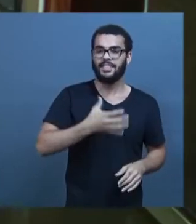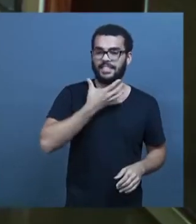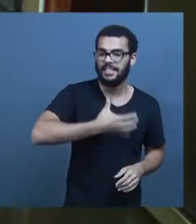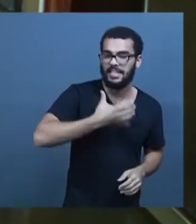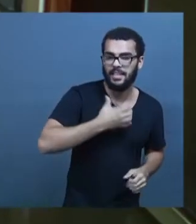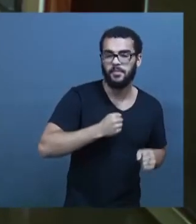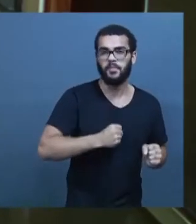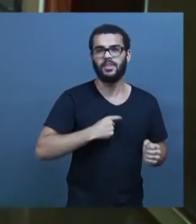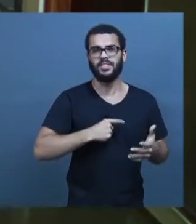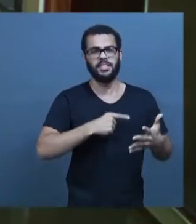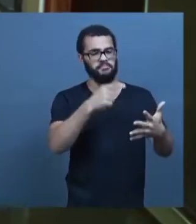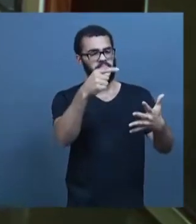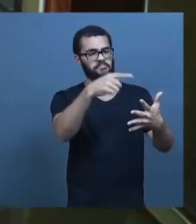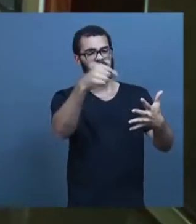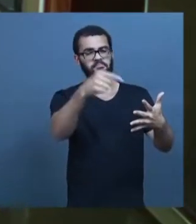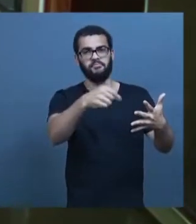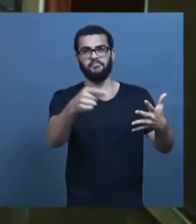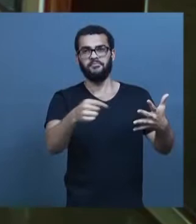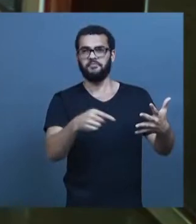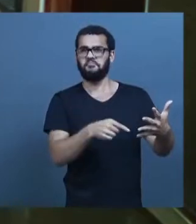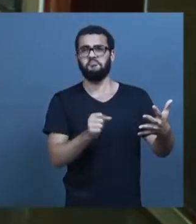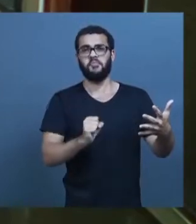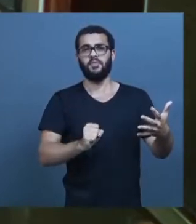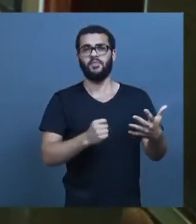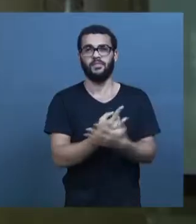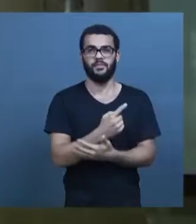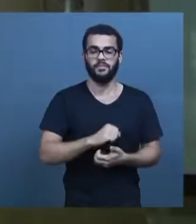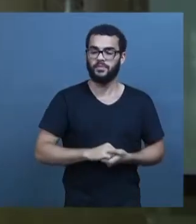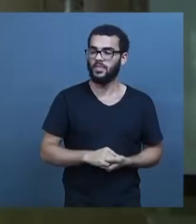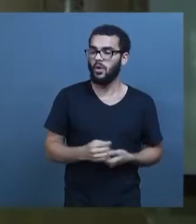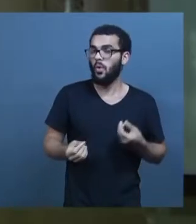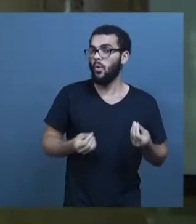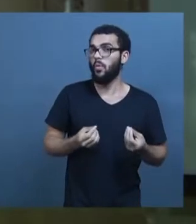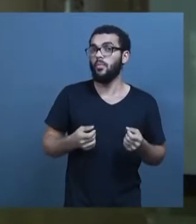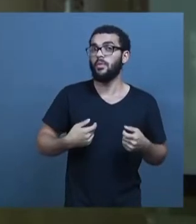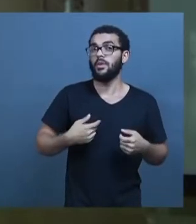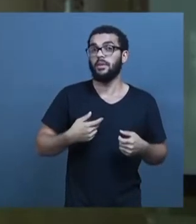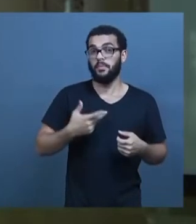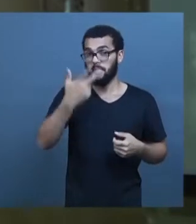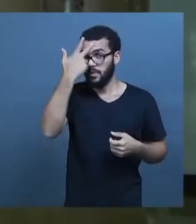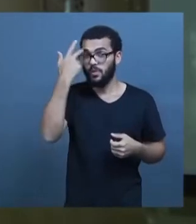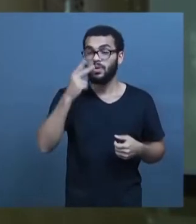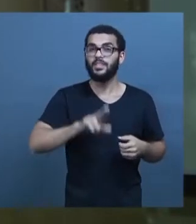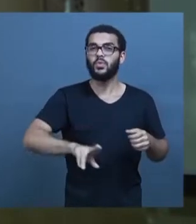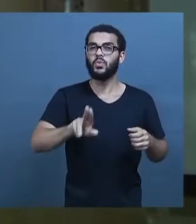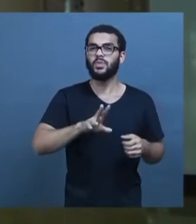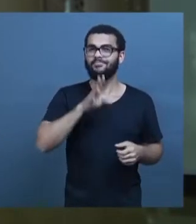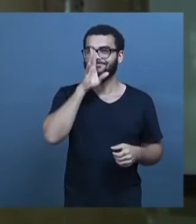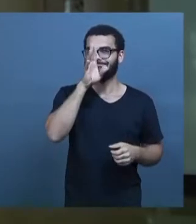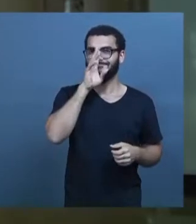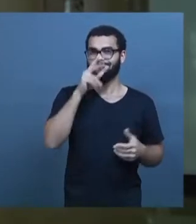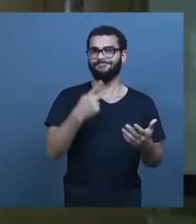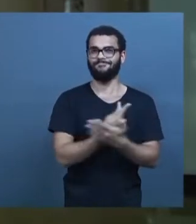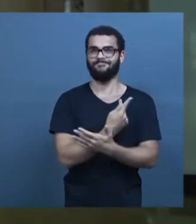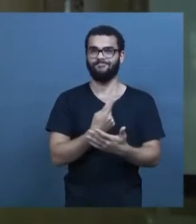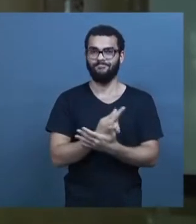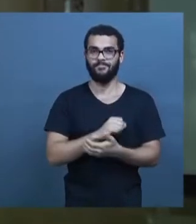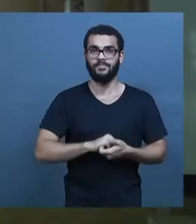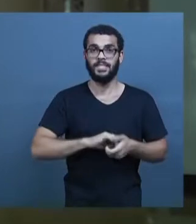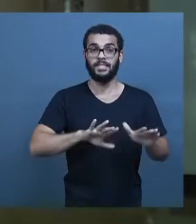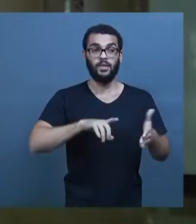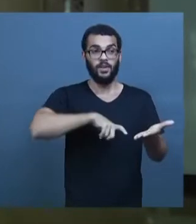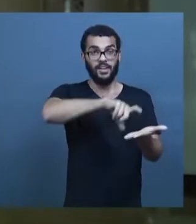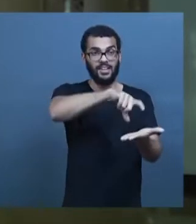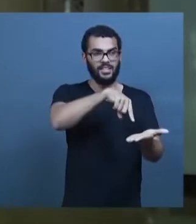também adverte para os perigos de se usar o cartão de forma errada. A gente tem que entender que o cartão de crédito é o crédito mais caro que pode